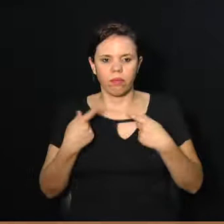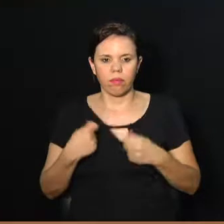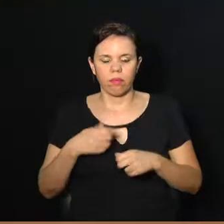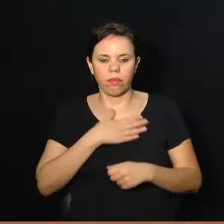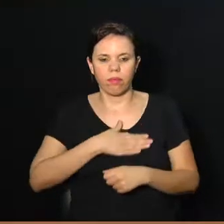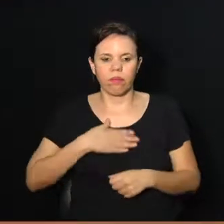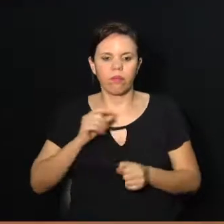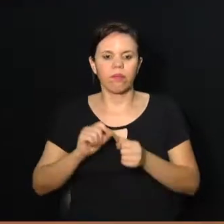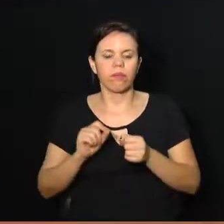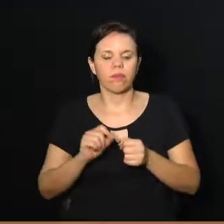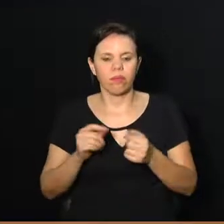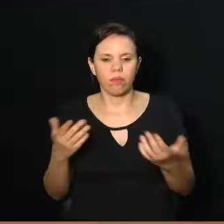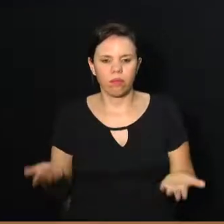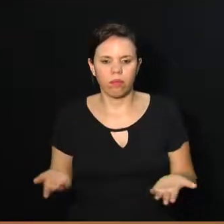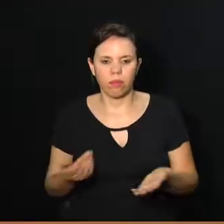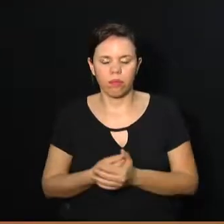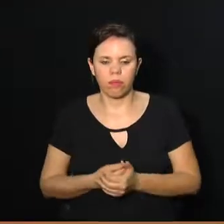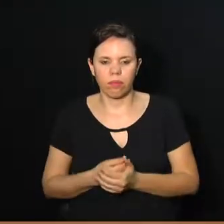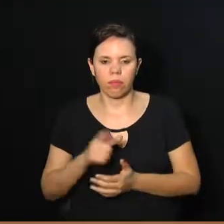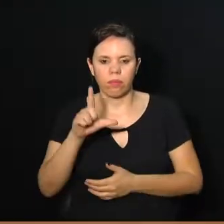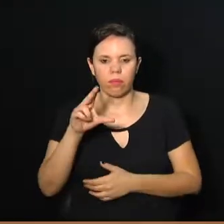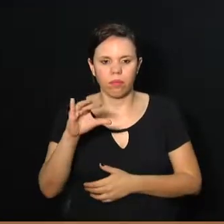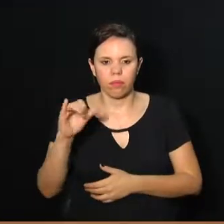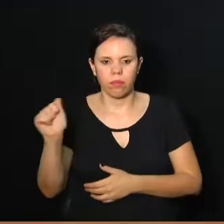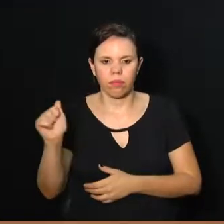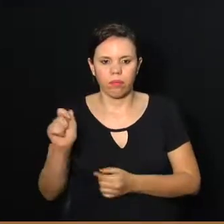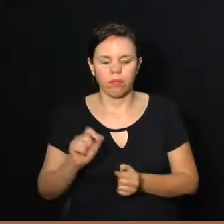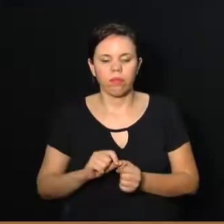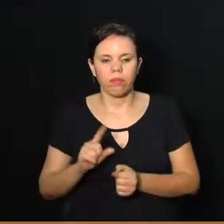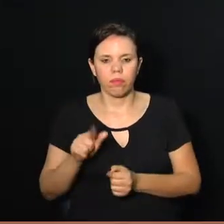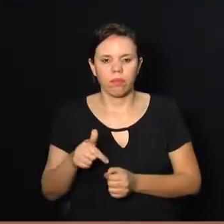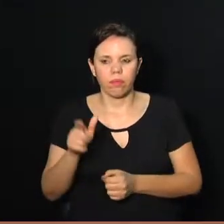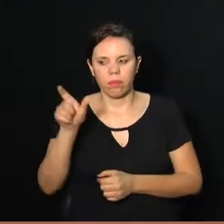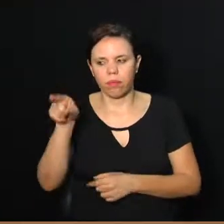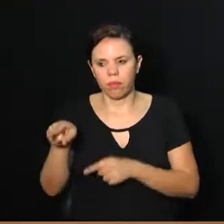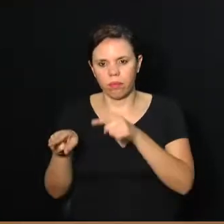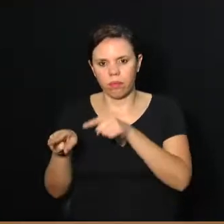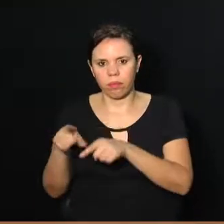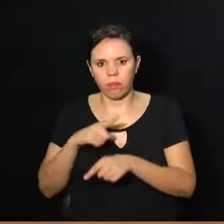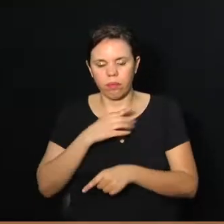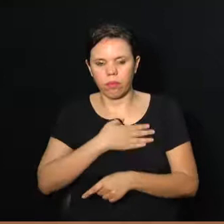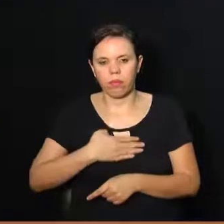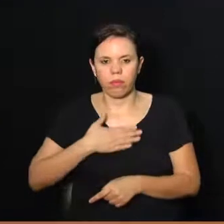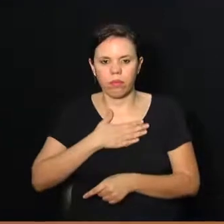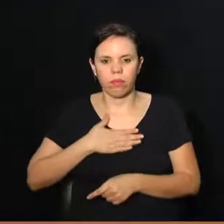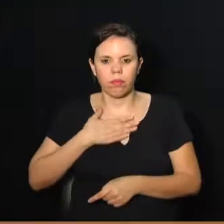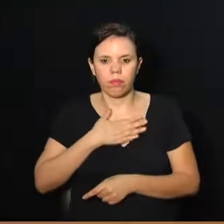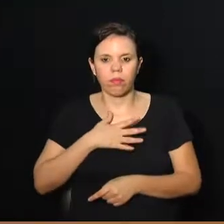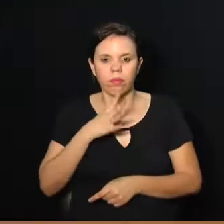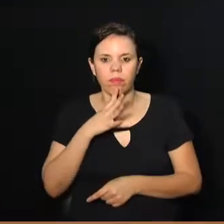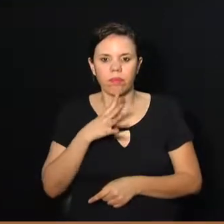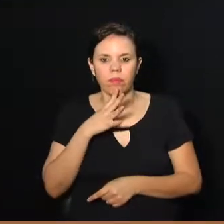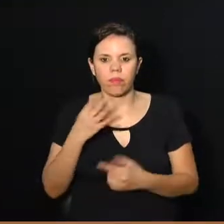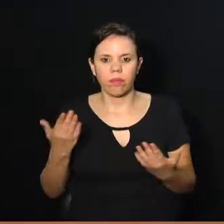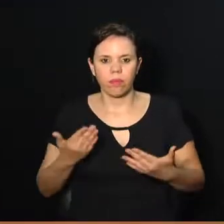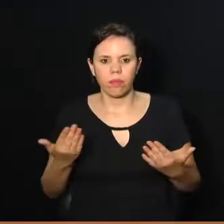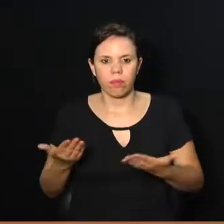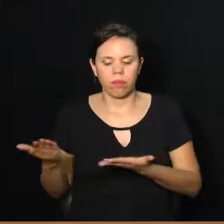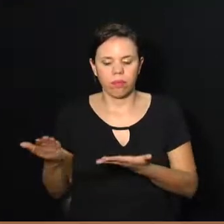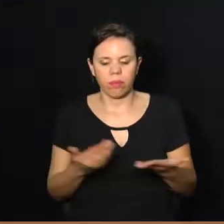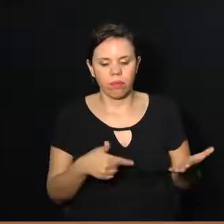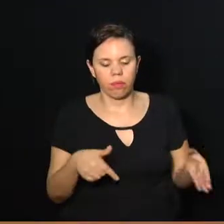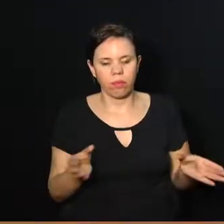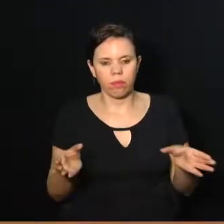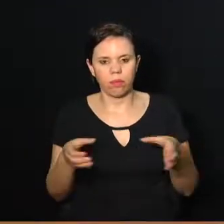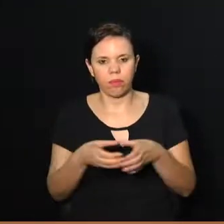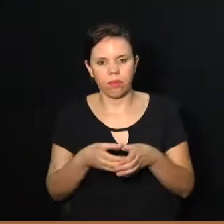que faz. E a Luciana é uma pessoa também que eu tive o prazer de conhecer, e agora recebendo na Comissão de